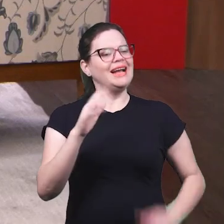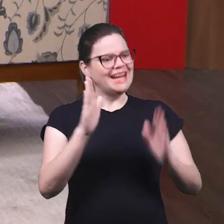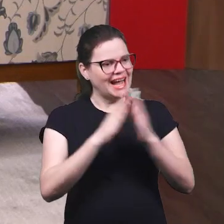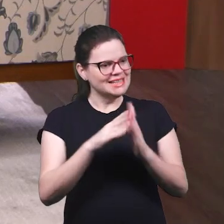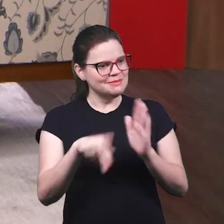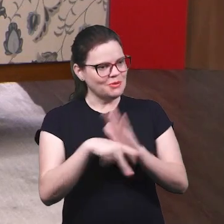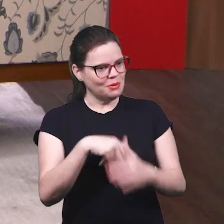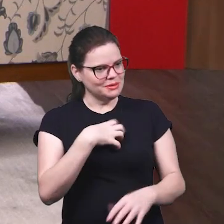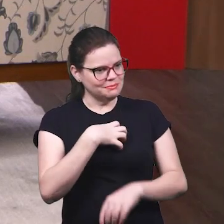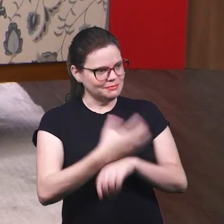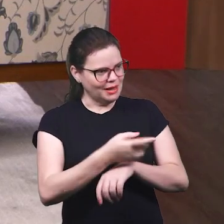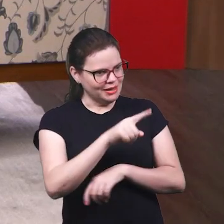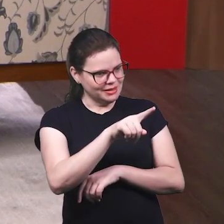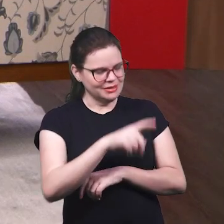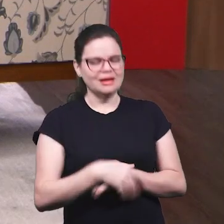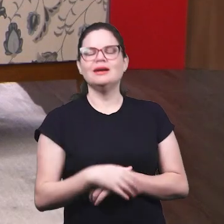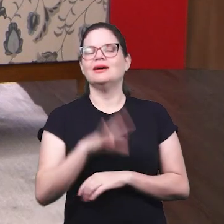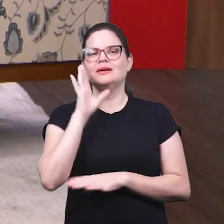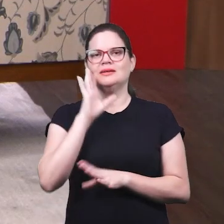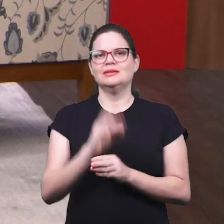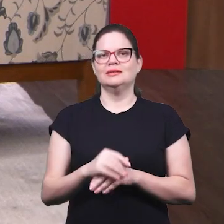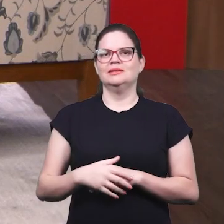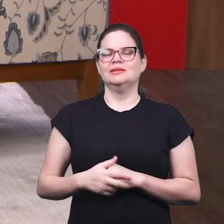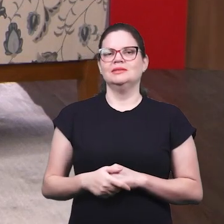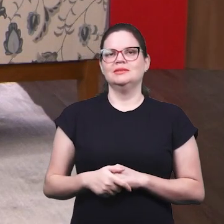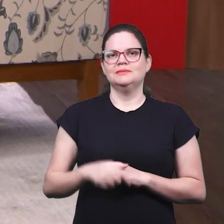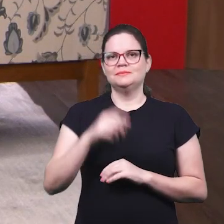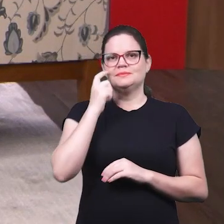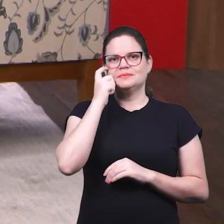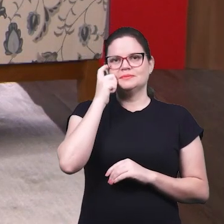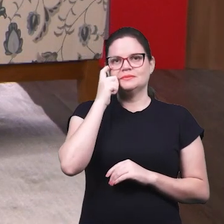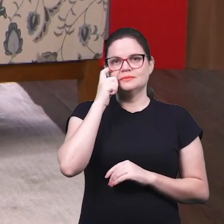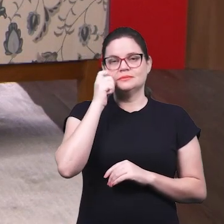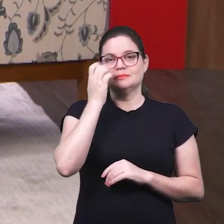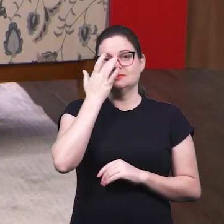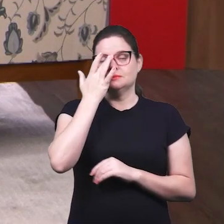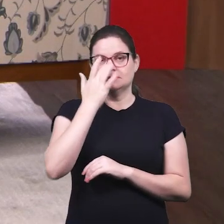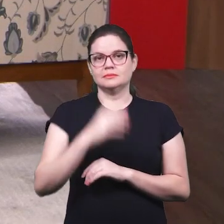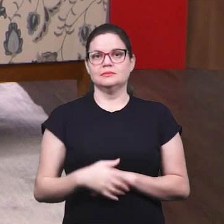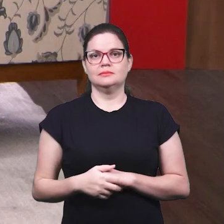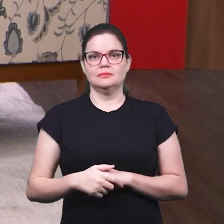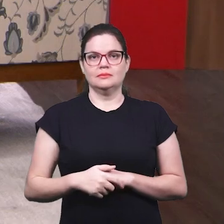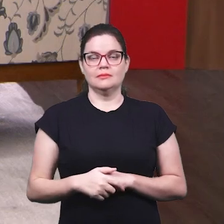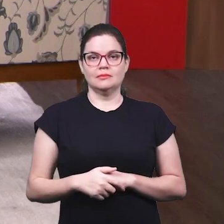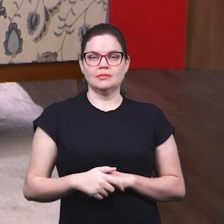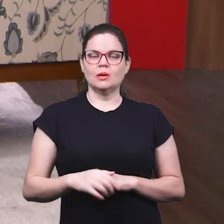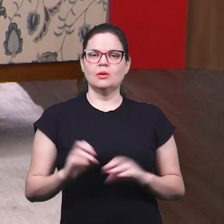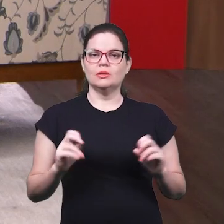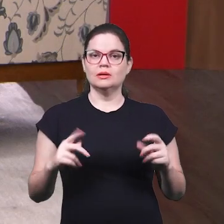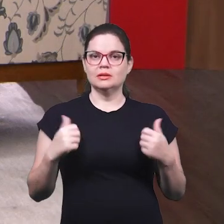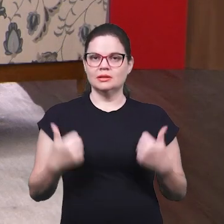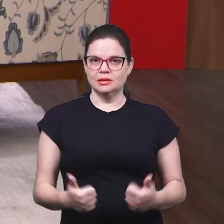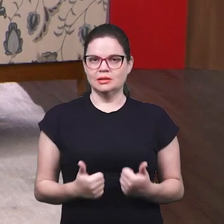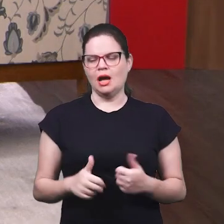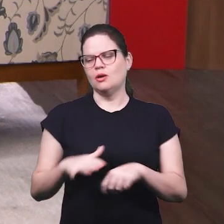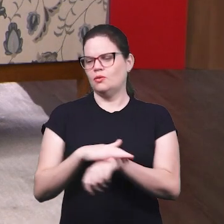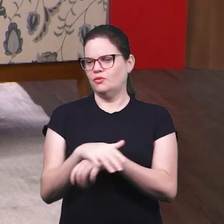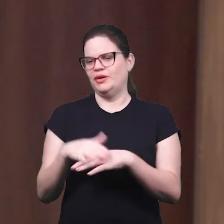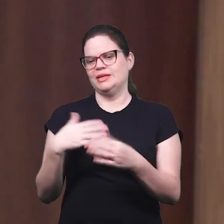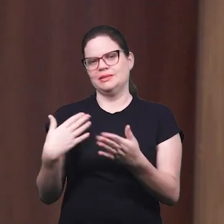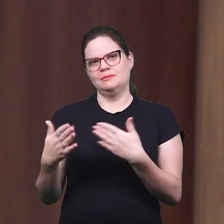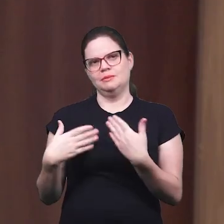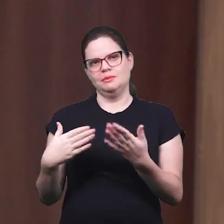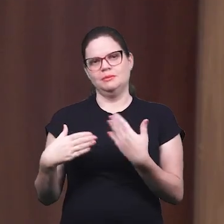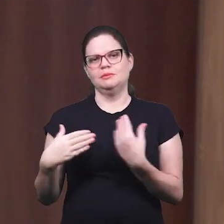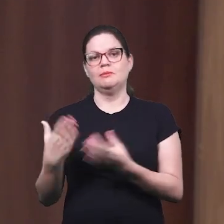baianos. Rua Duque de Caxias, 157. Dona Maria e Vitório Melo. Muito bem. Aí papo vem